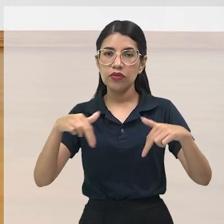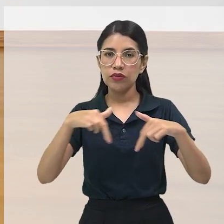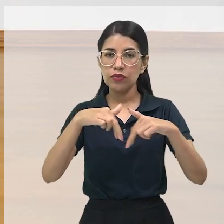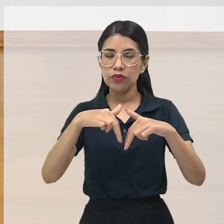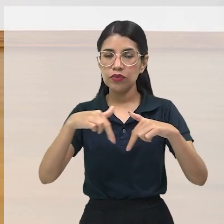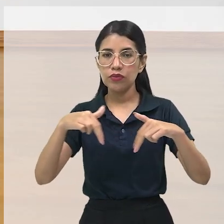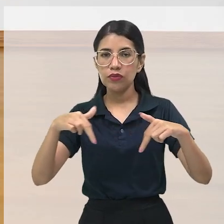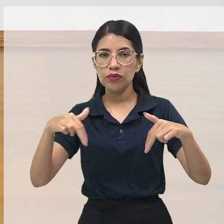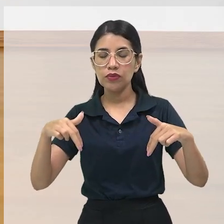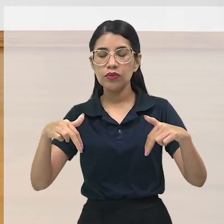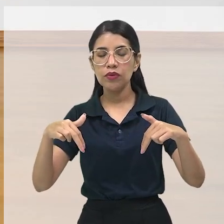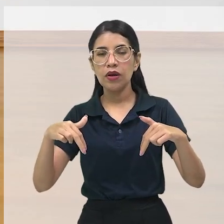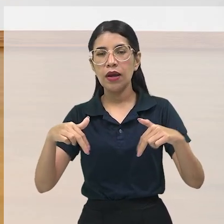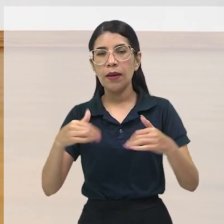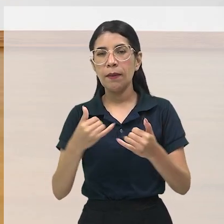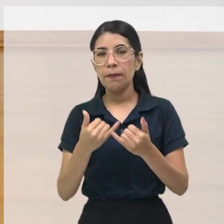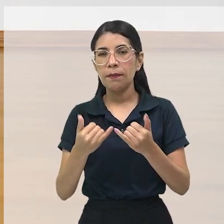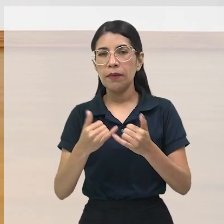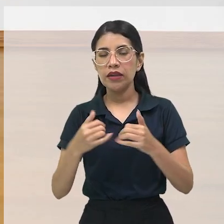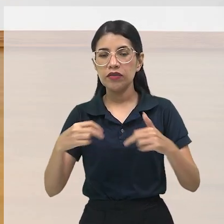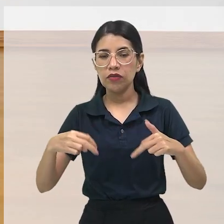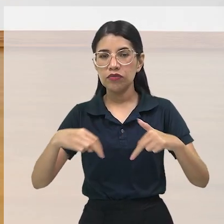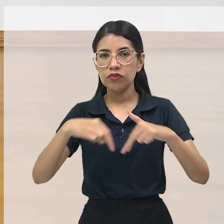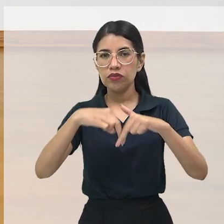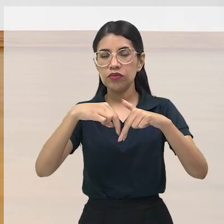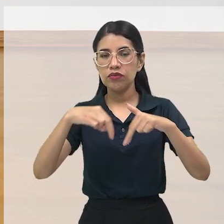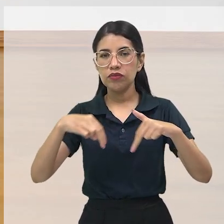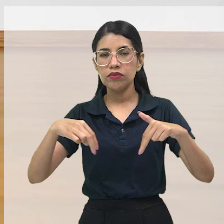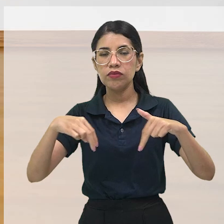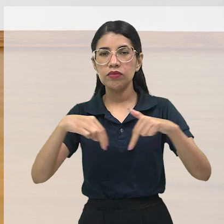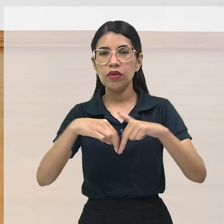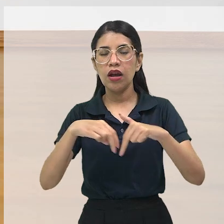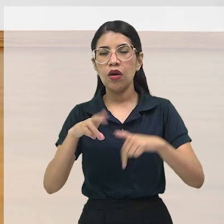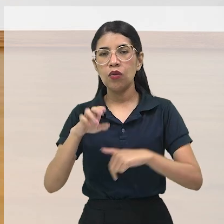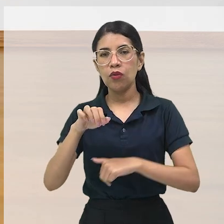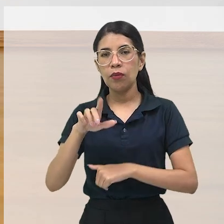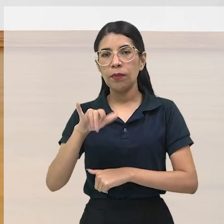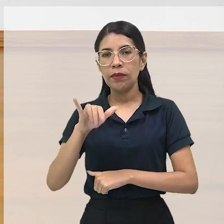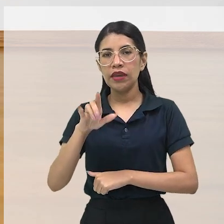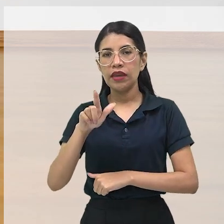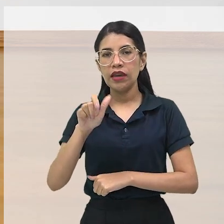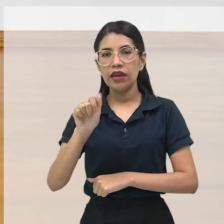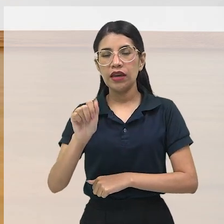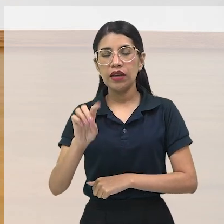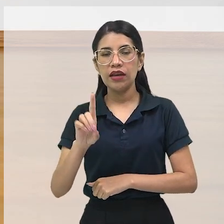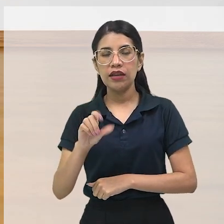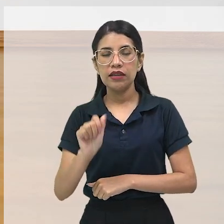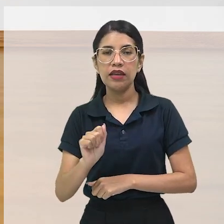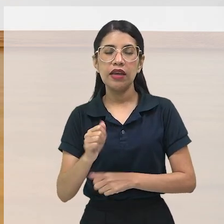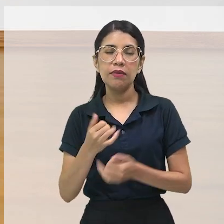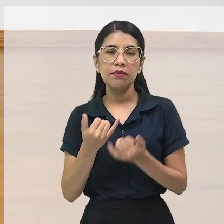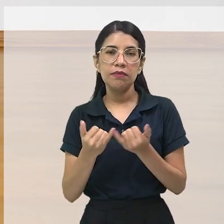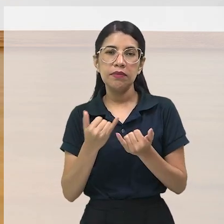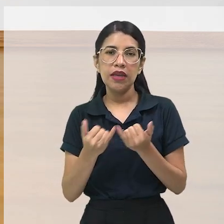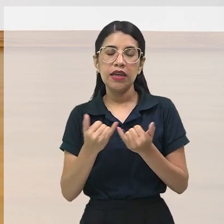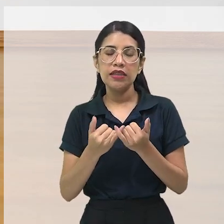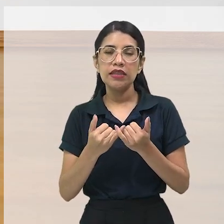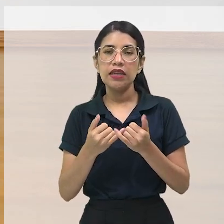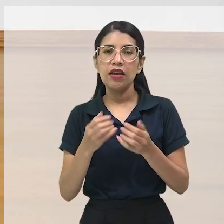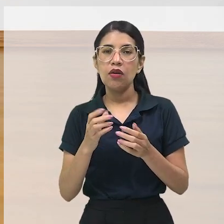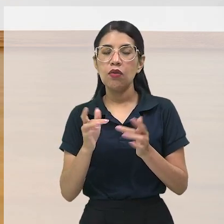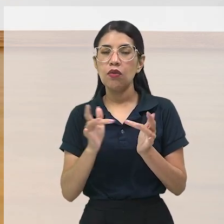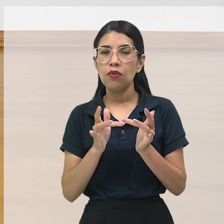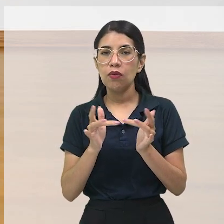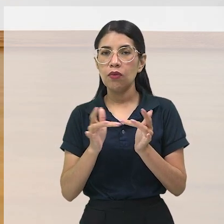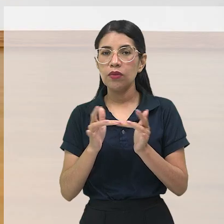e fazem a menção de uma umbigada. A umbigada no jongo é de longe, a umbigada é como se fosse o